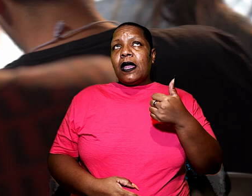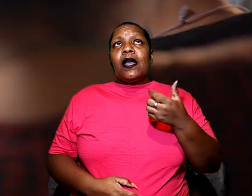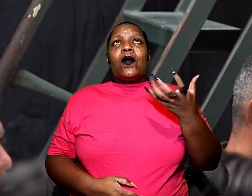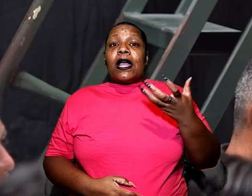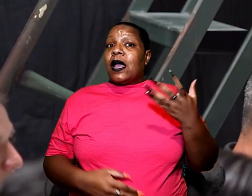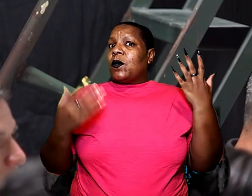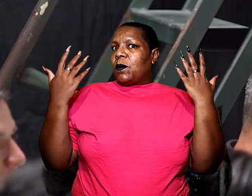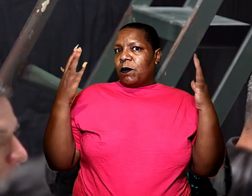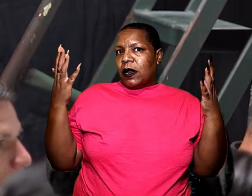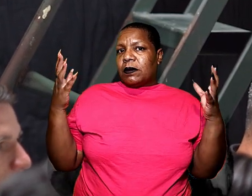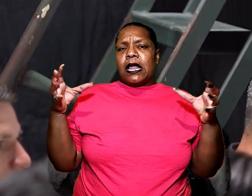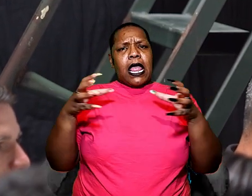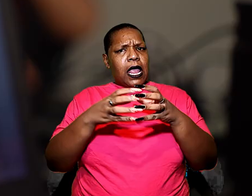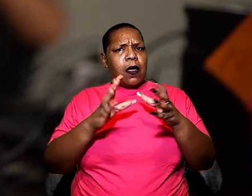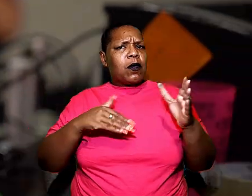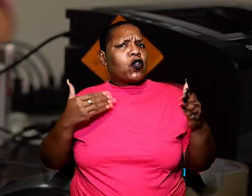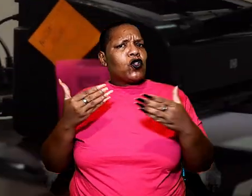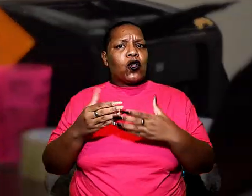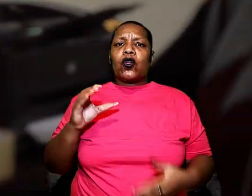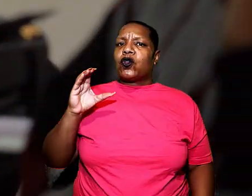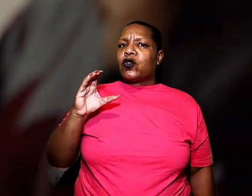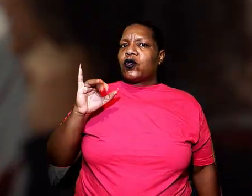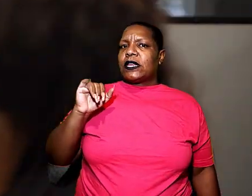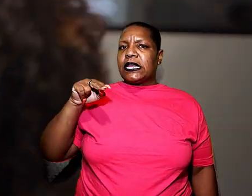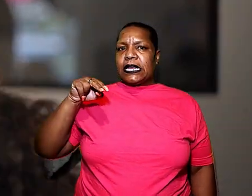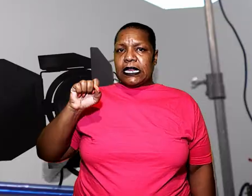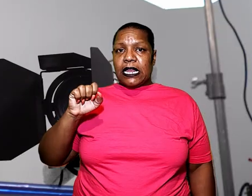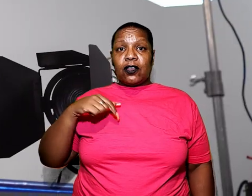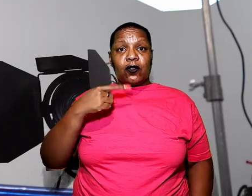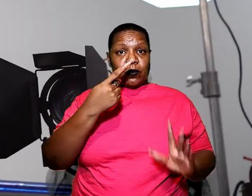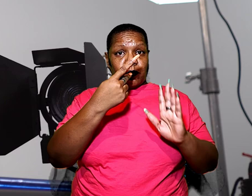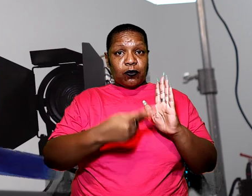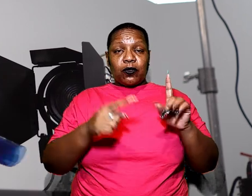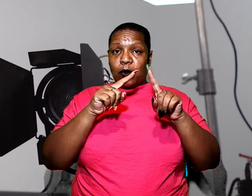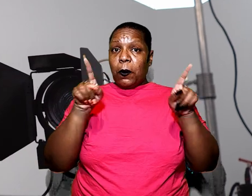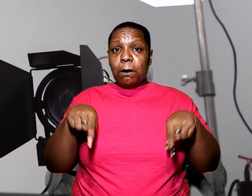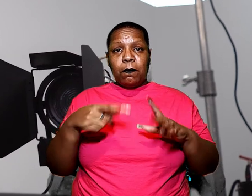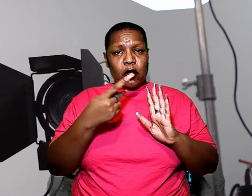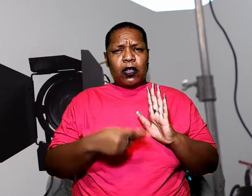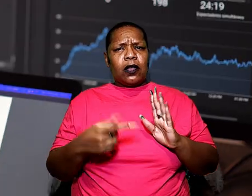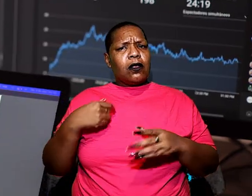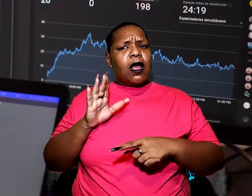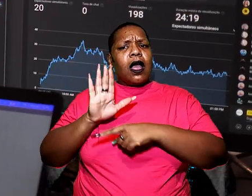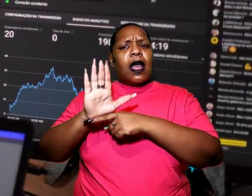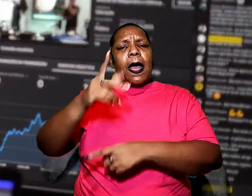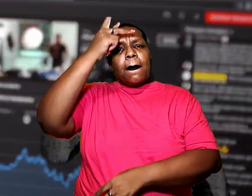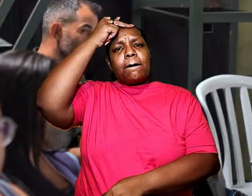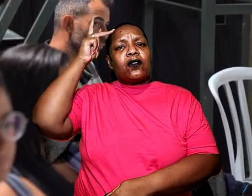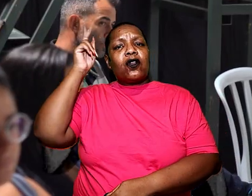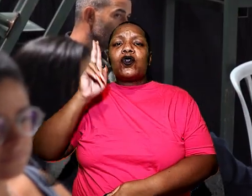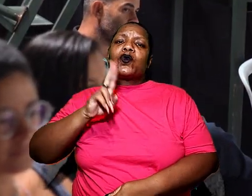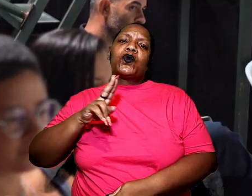Primeiro eu quero parabenizar toda a equipe da Cinese por esse projeto, por proporcionar para pessoas